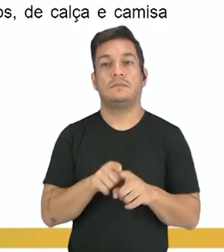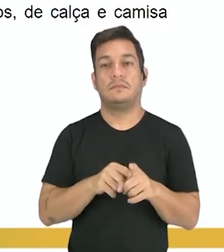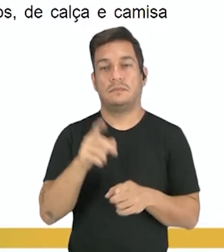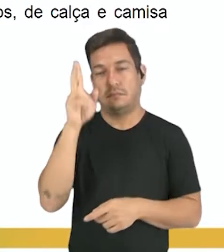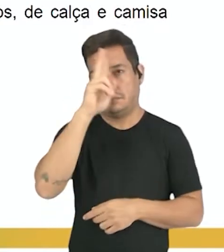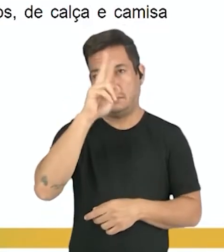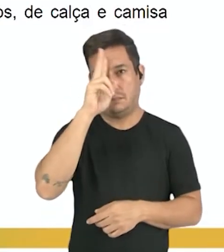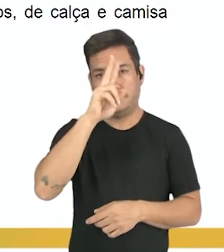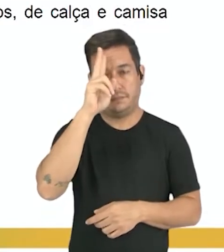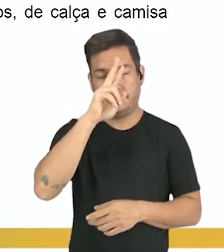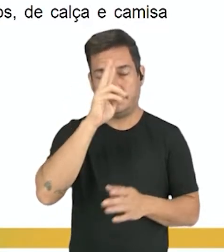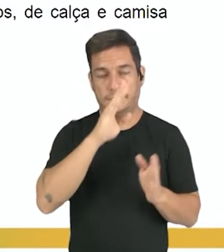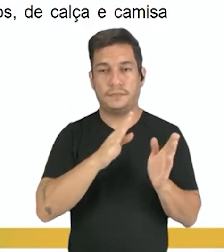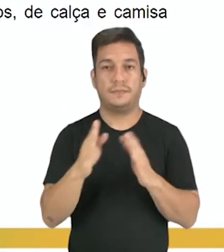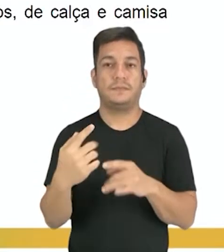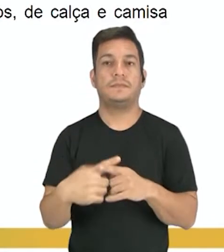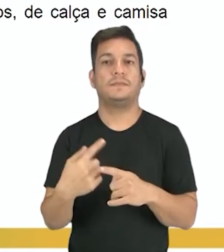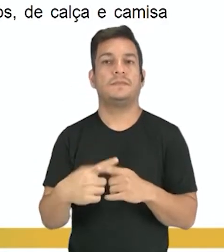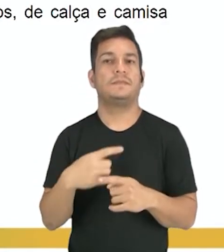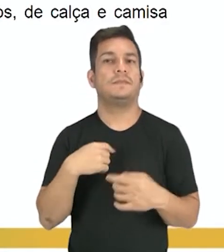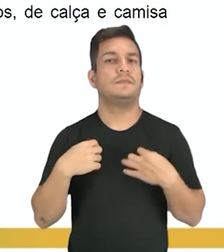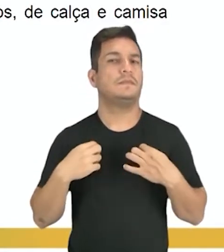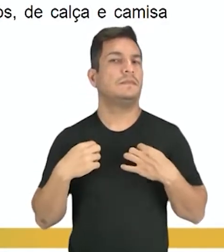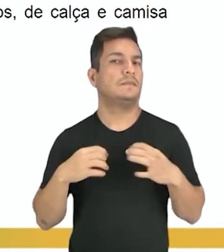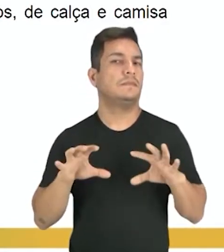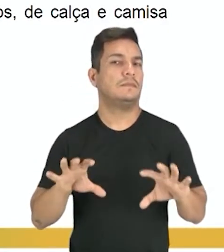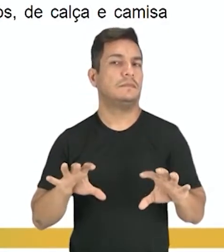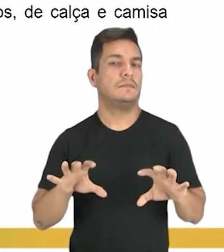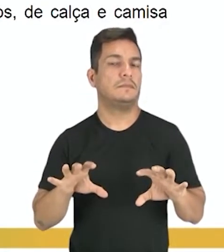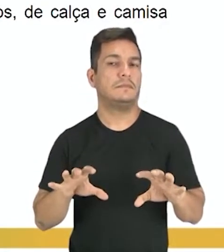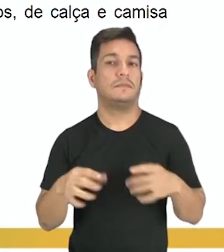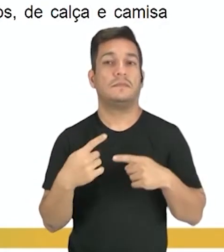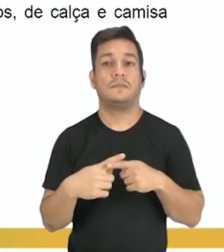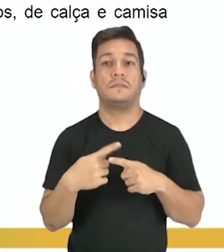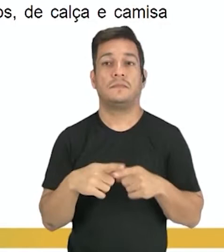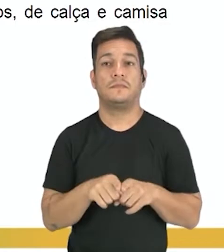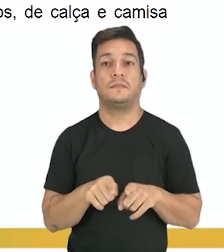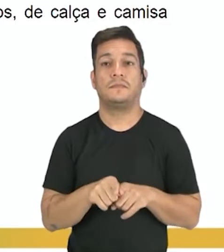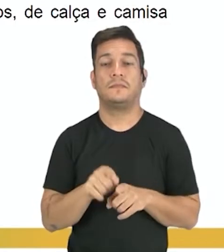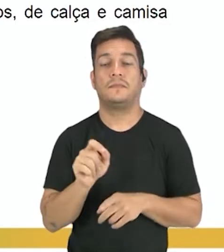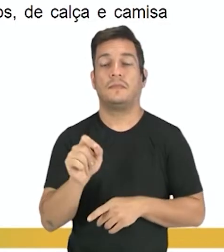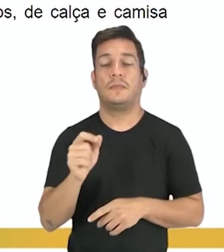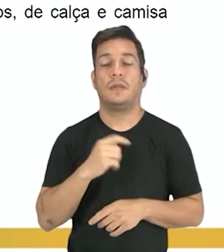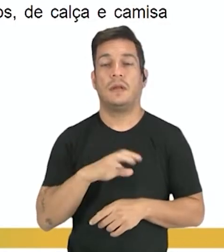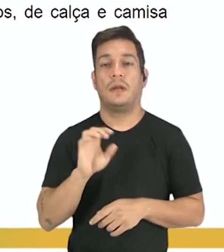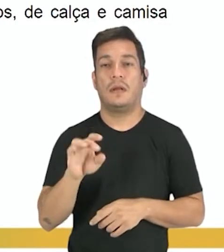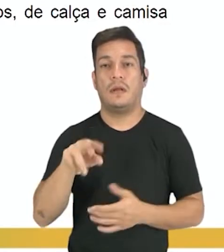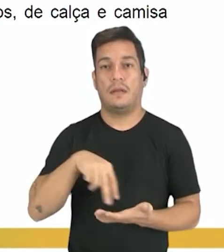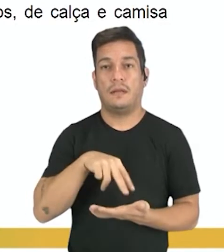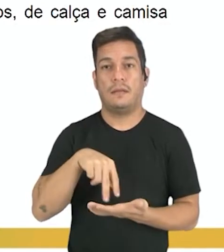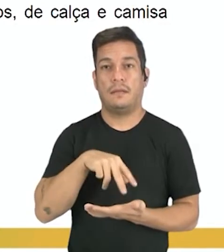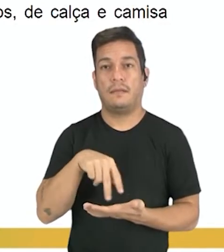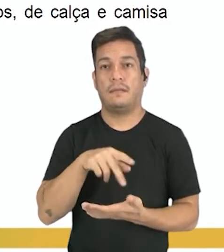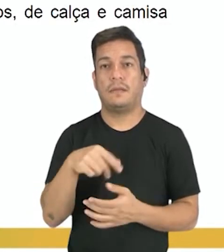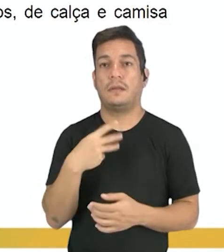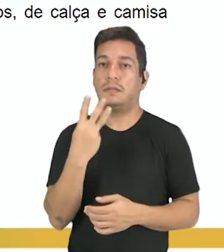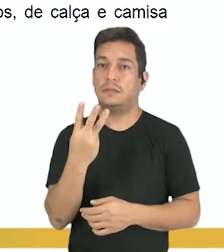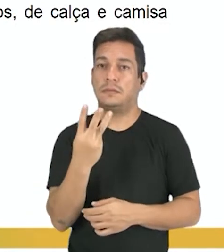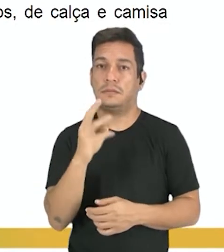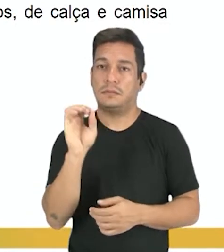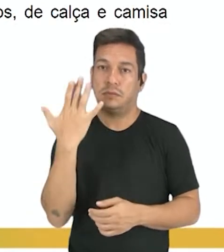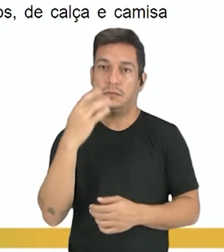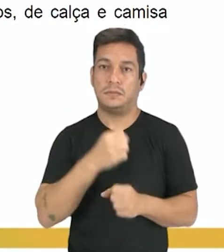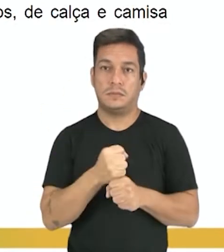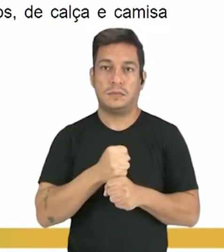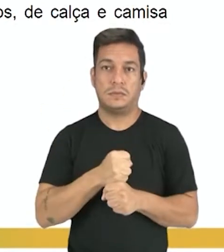histórico também desse local porque que ele se veste dessa forma né o porquê que ele só são lançadas em três